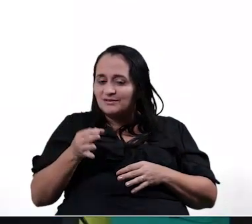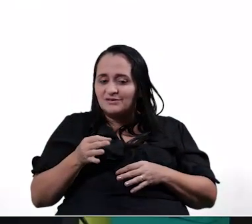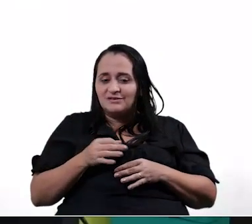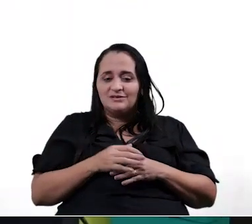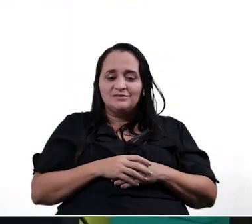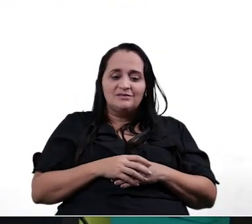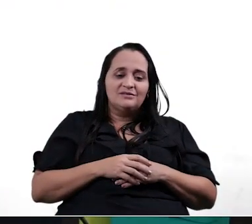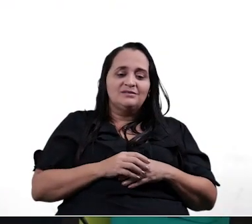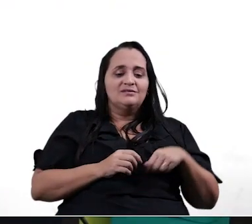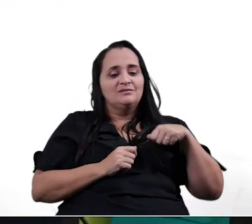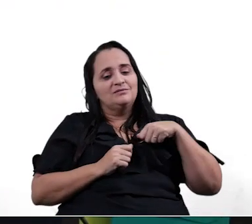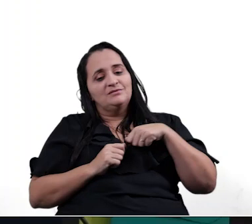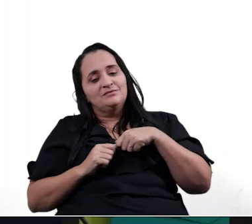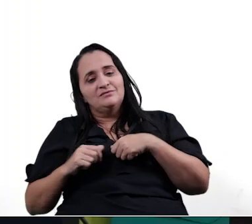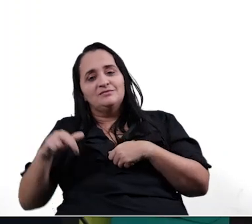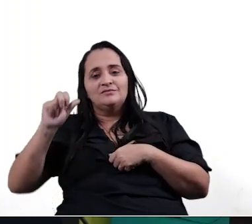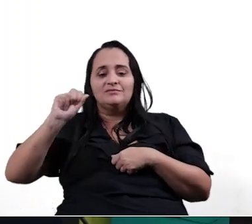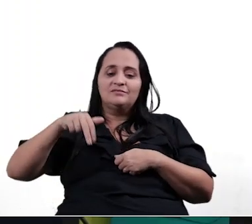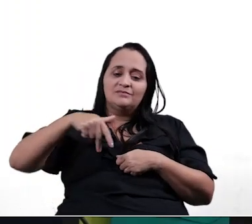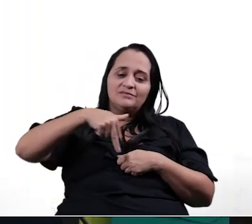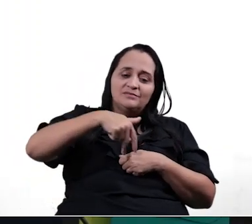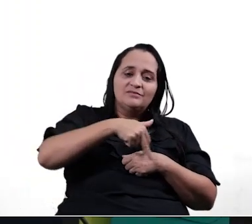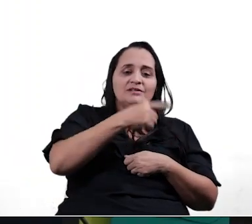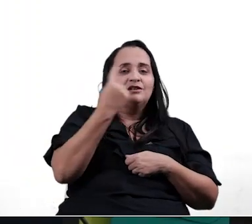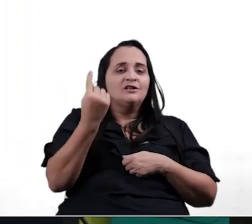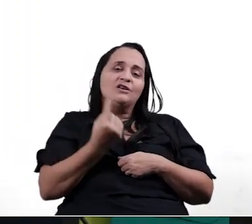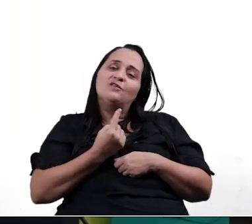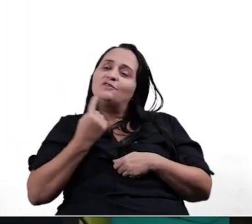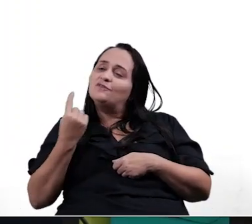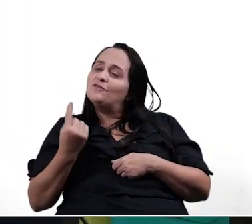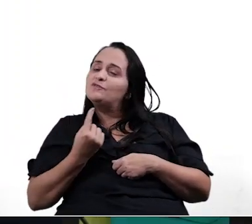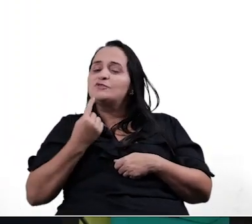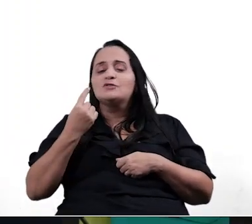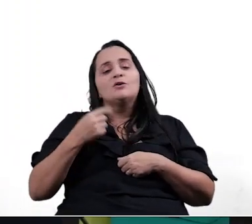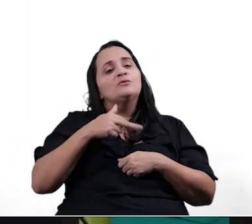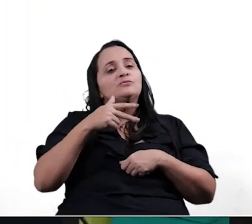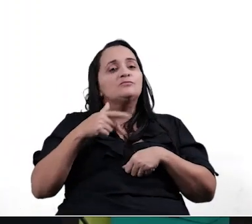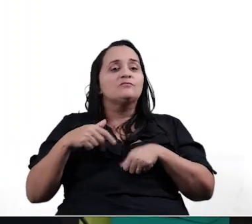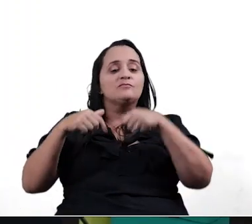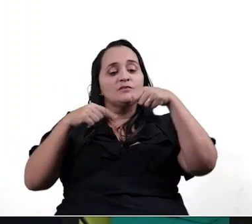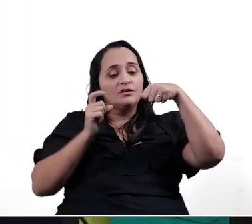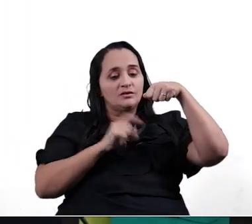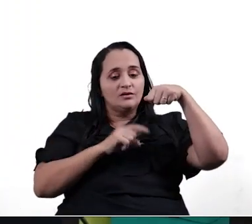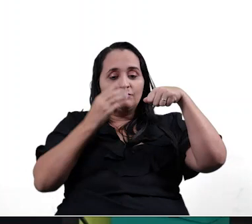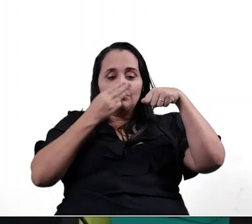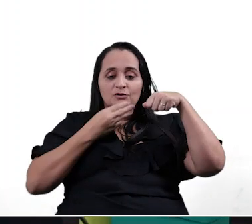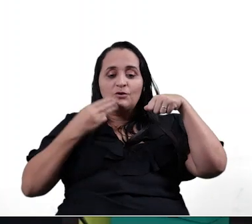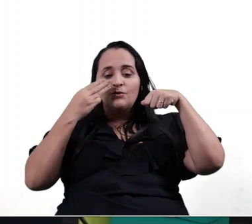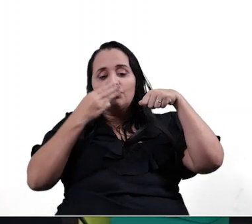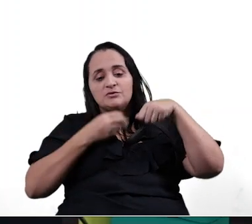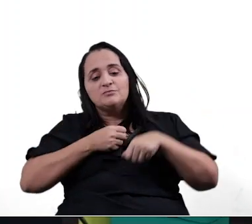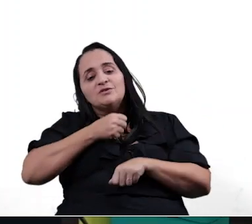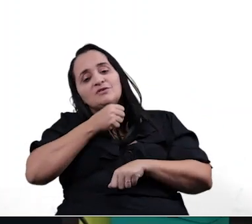Pela estrada fora eu vou bem sozinha, levar estes doces para